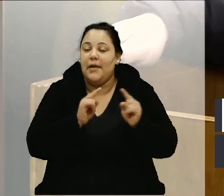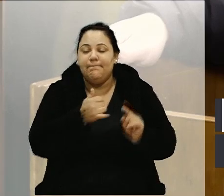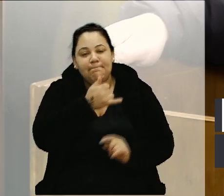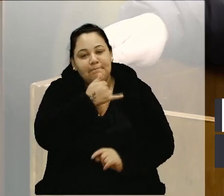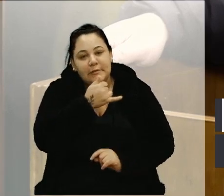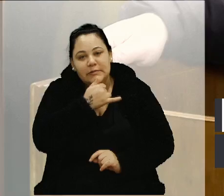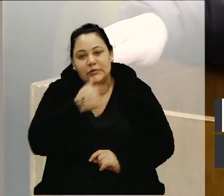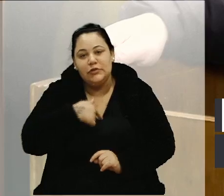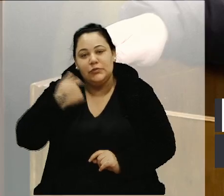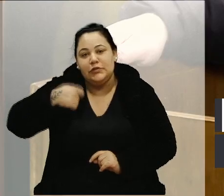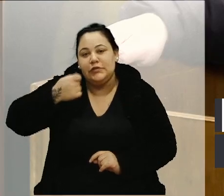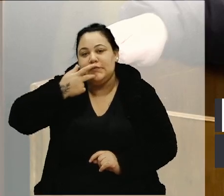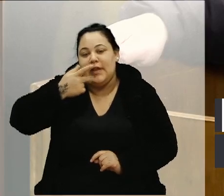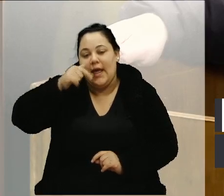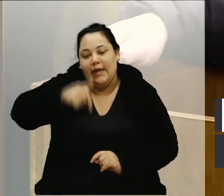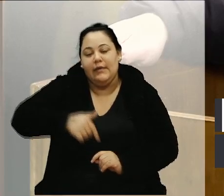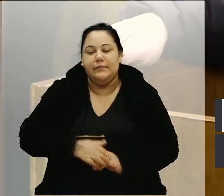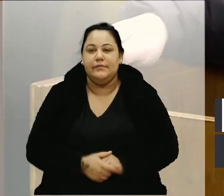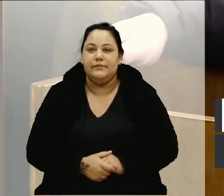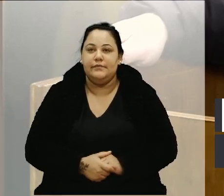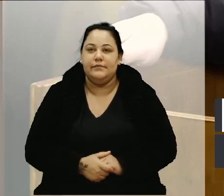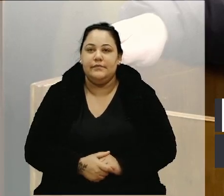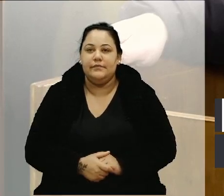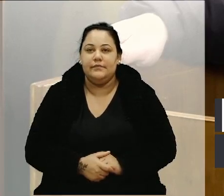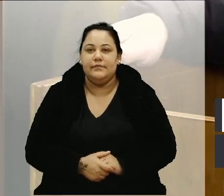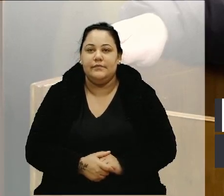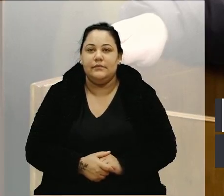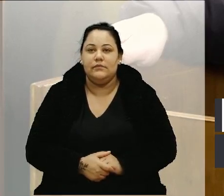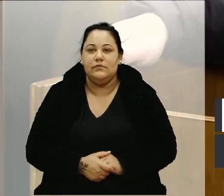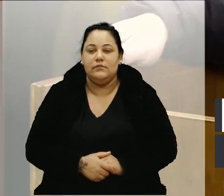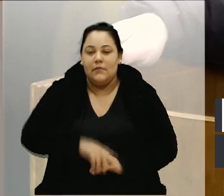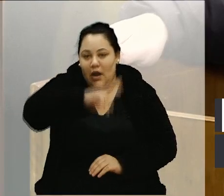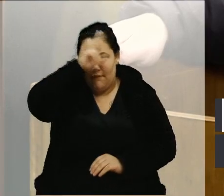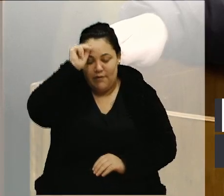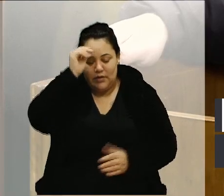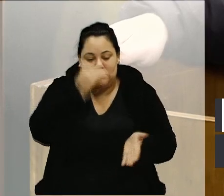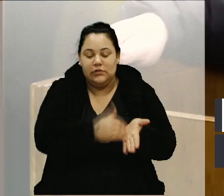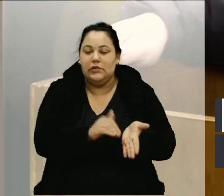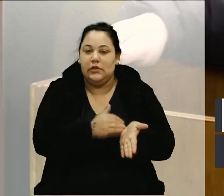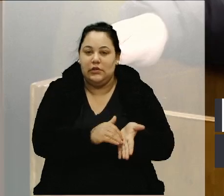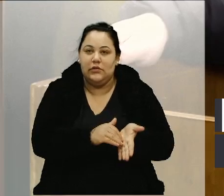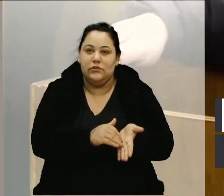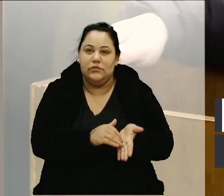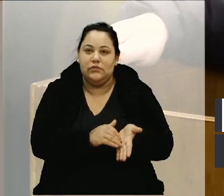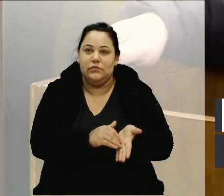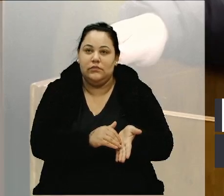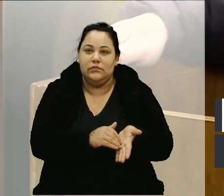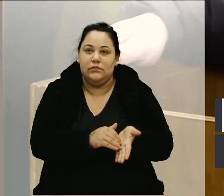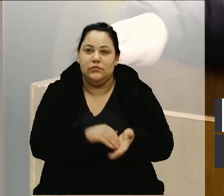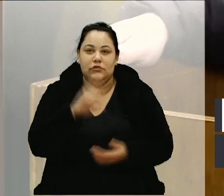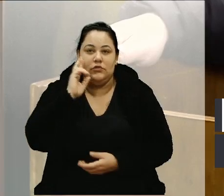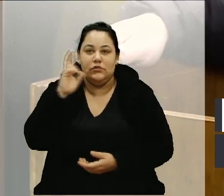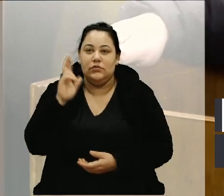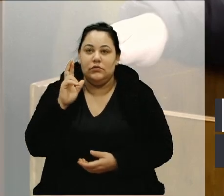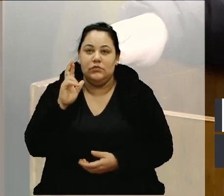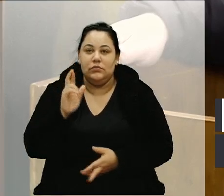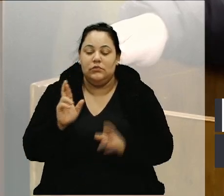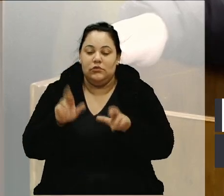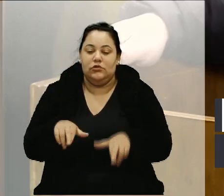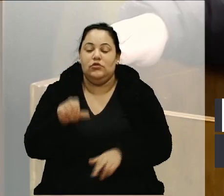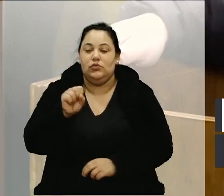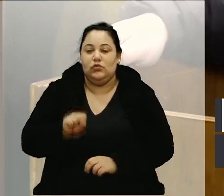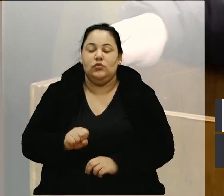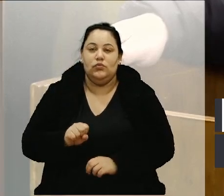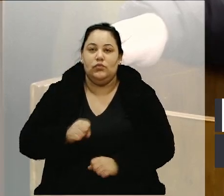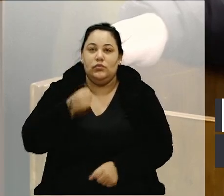infelizmente eu tenho que dizer aqui, prefeito e secretário e diretor da região sul das obras, o